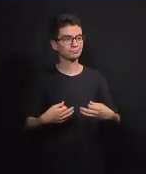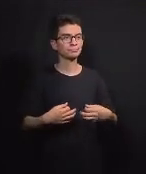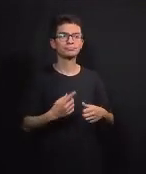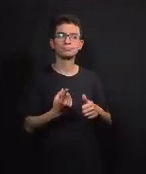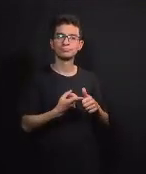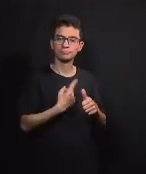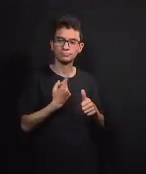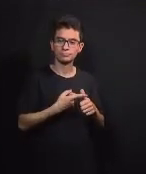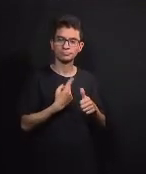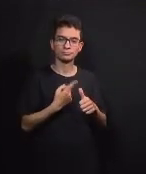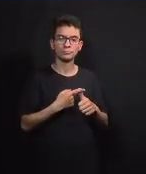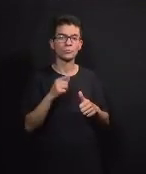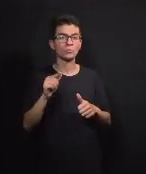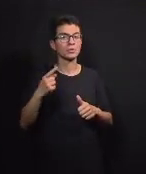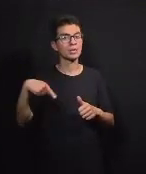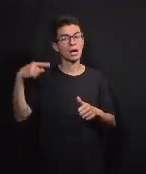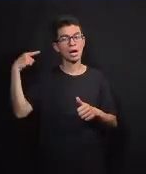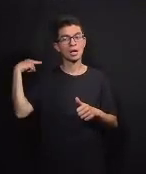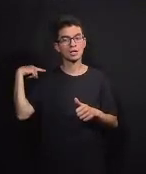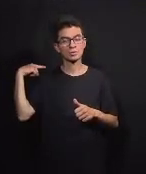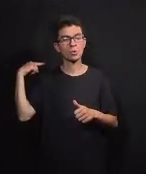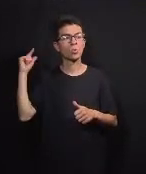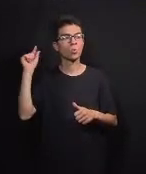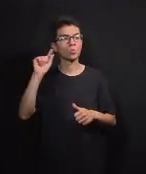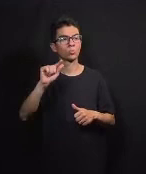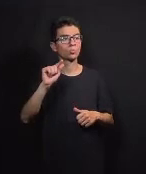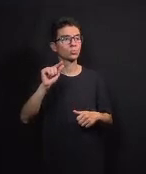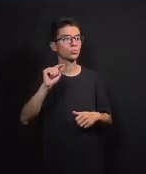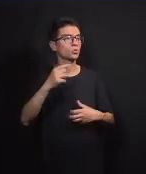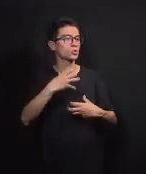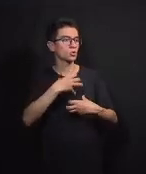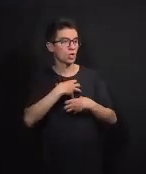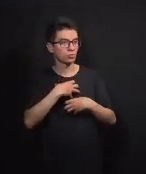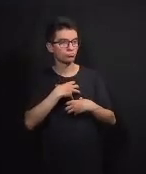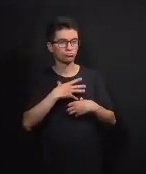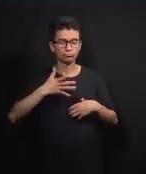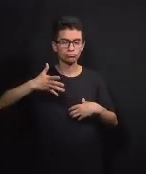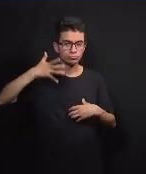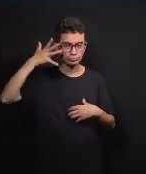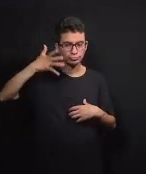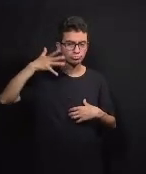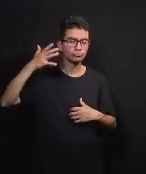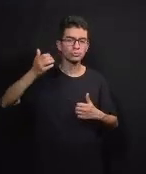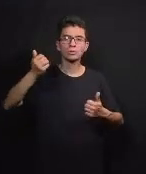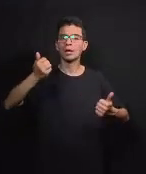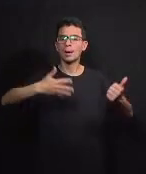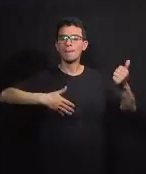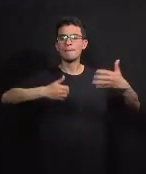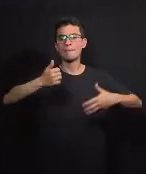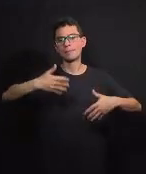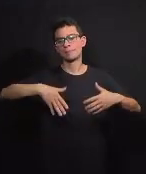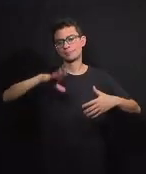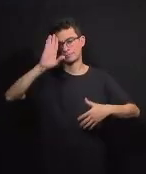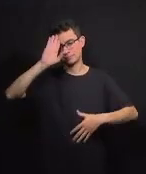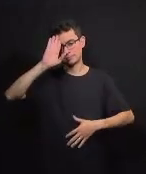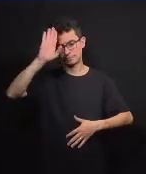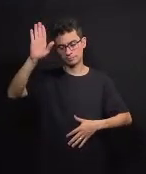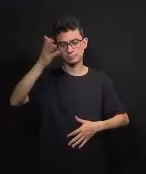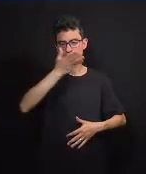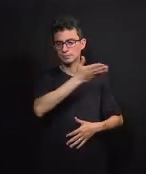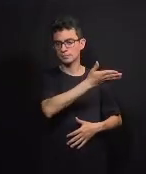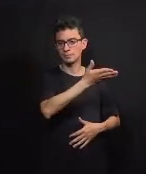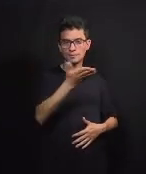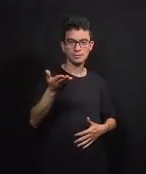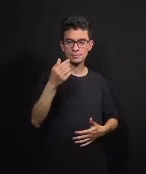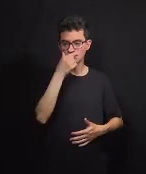contesta antecipadamente e de uma forma tão eloquente e é tão lamentável